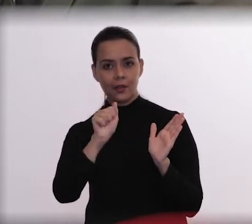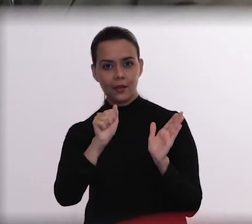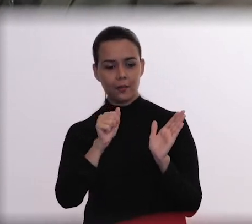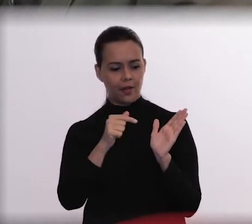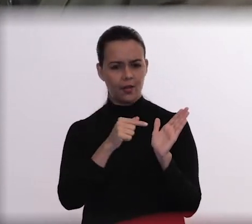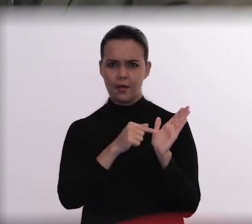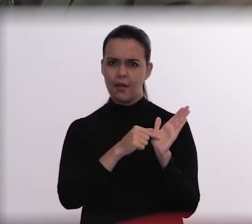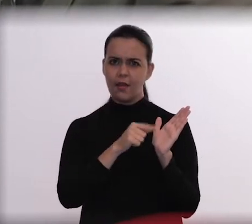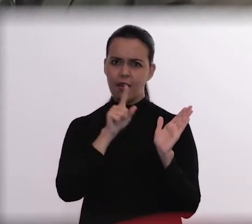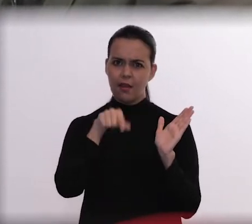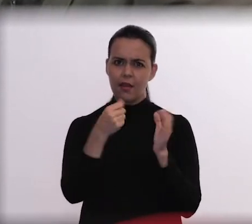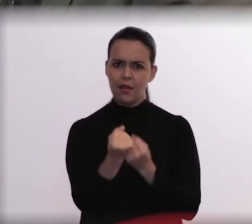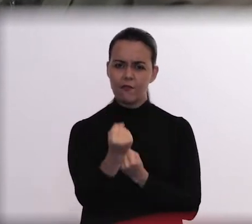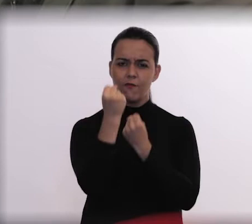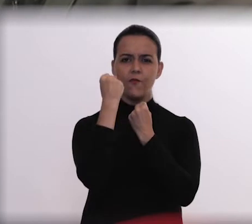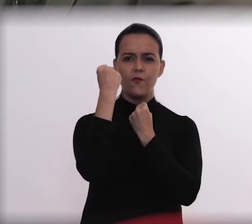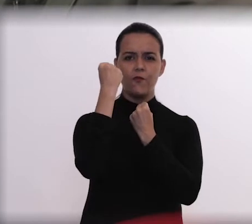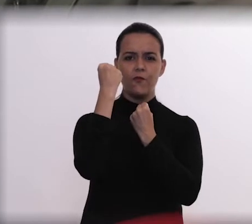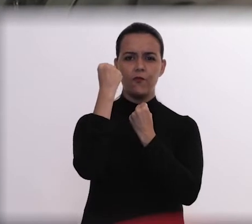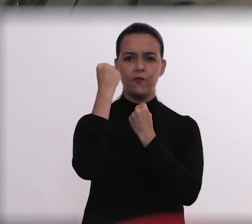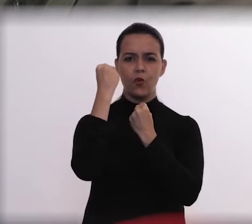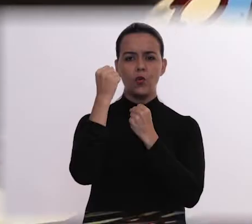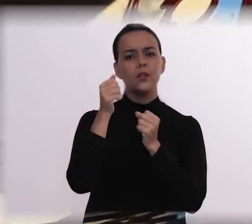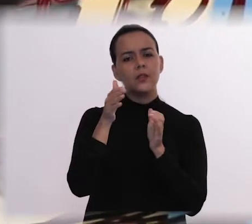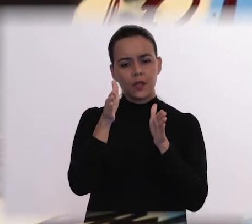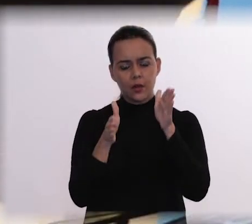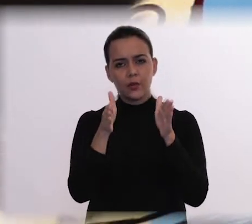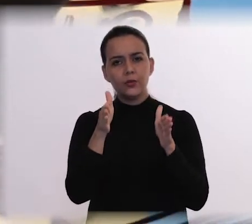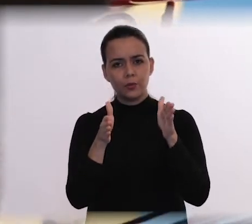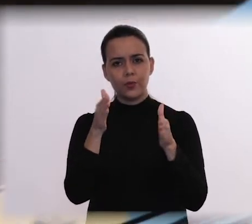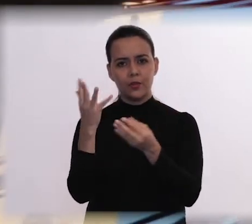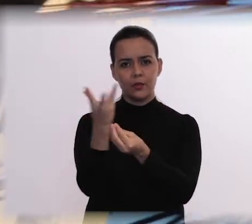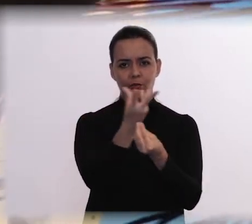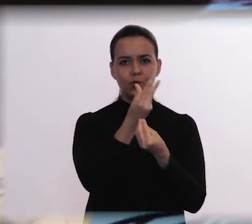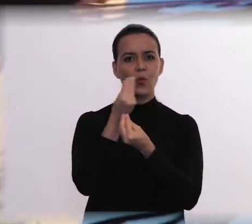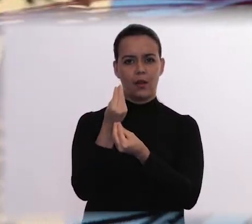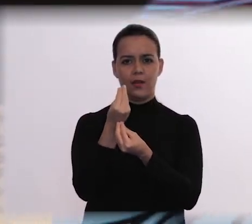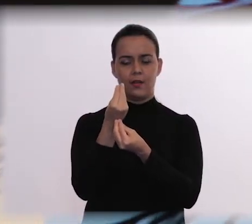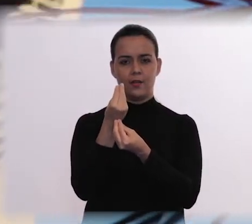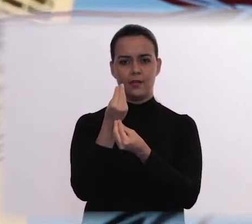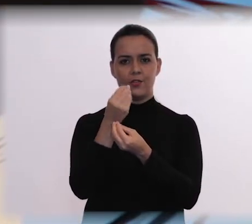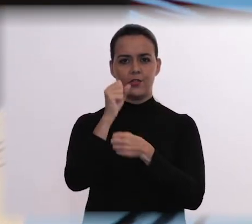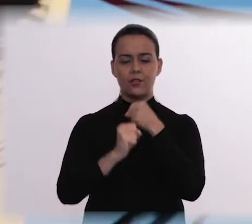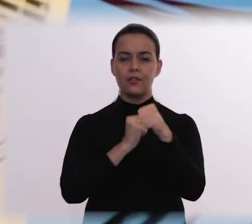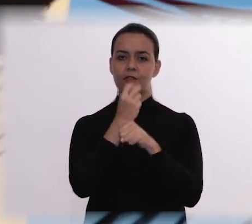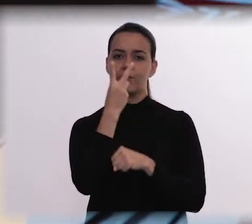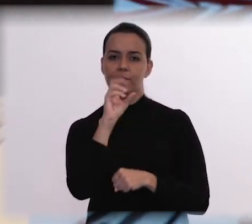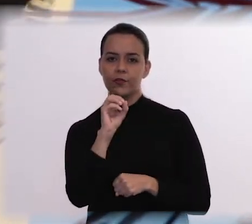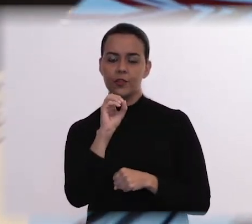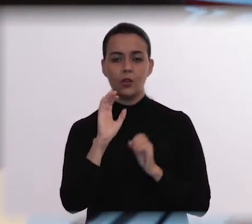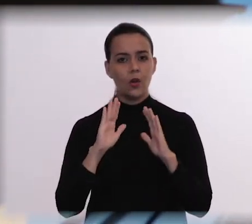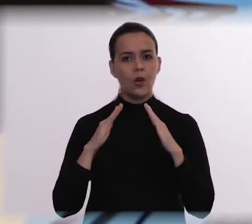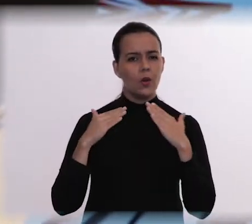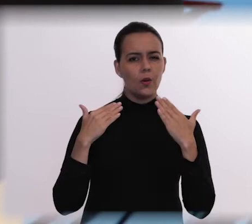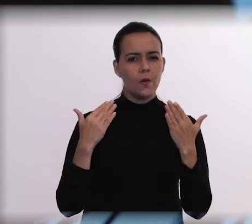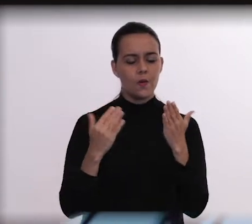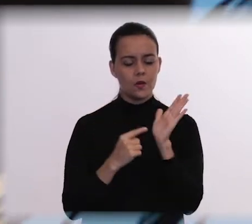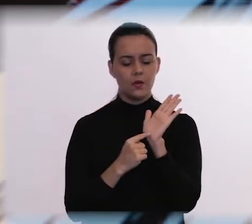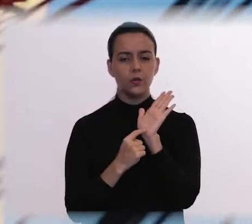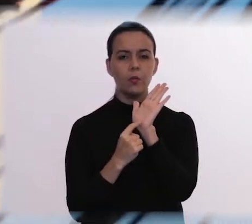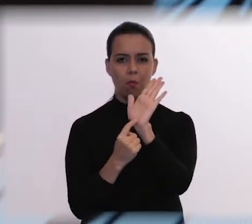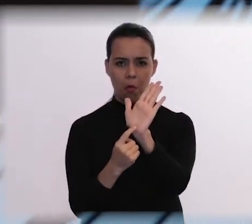força do movimento artístico concebido na década de 20. Então, quando a gente diz que o movimento é destruidor